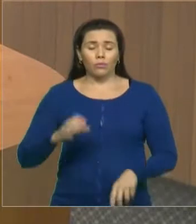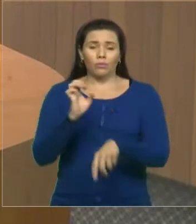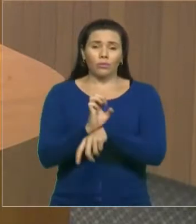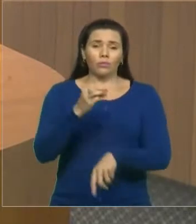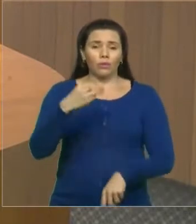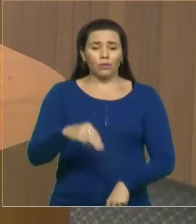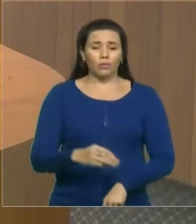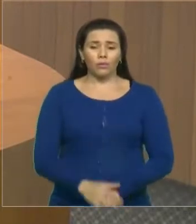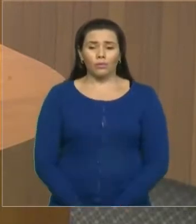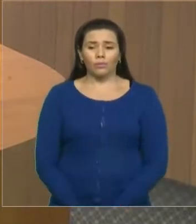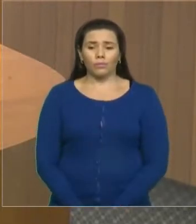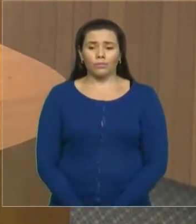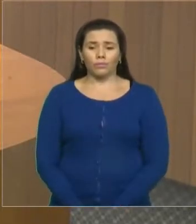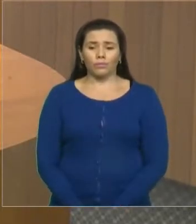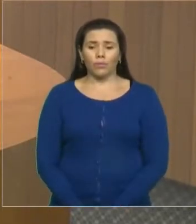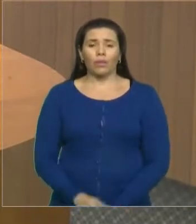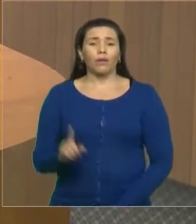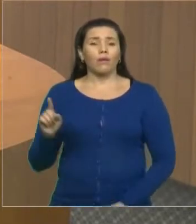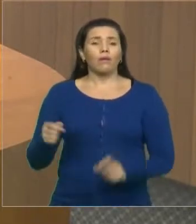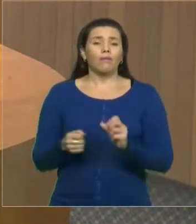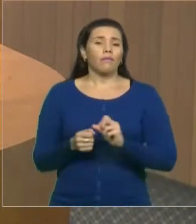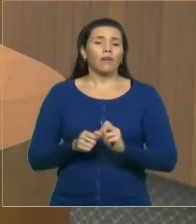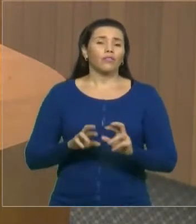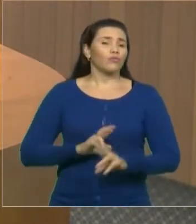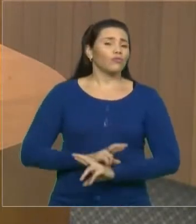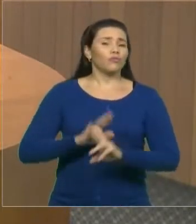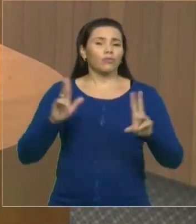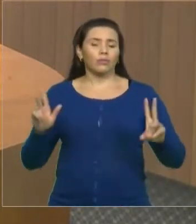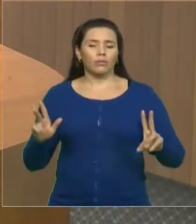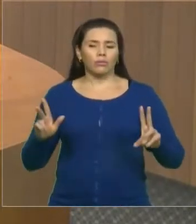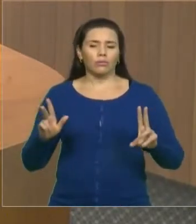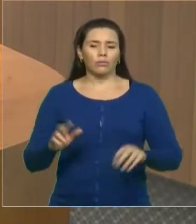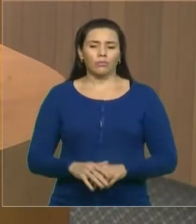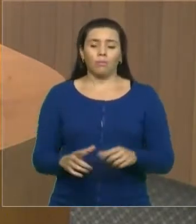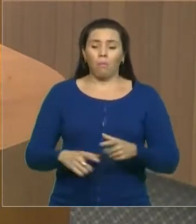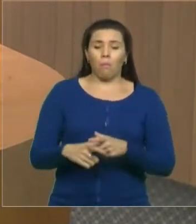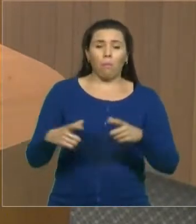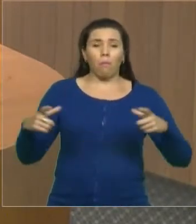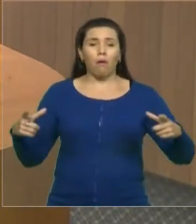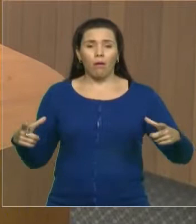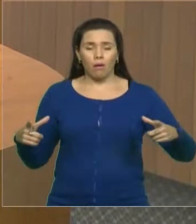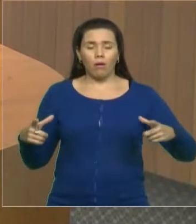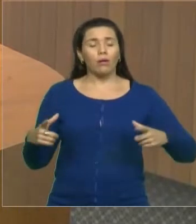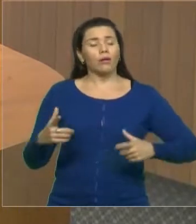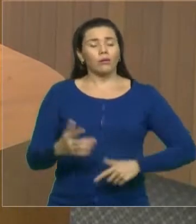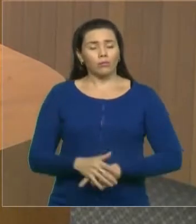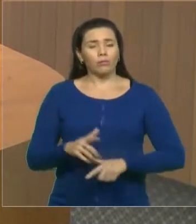Ele amplia serviços públicos. Vai se dizer que está se vivendo